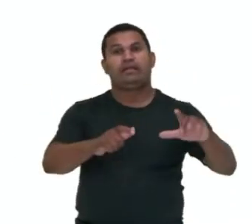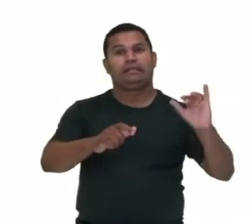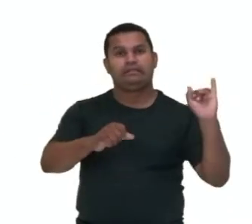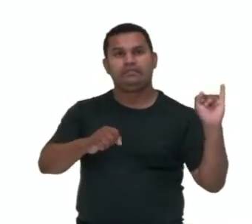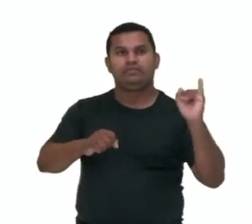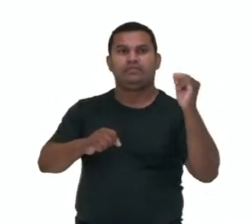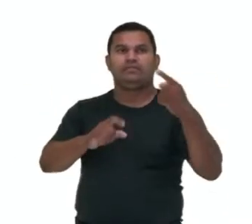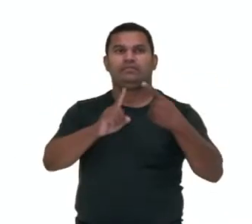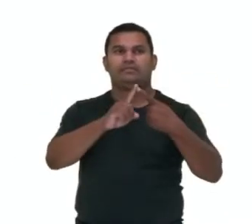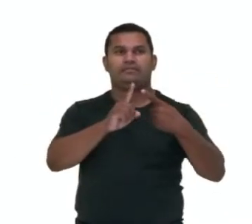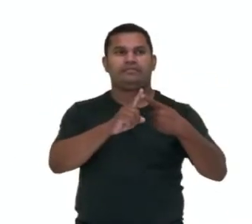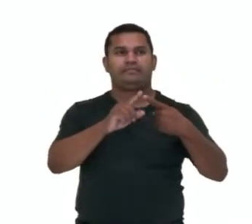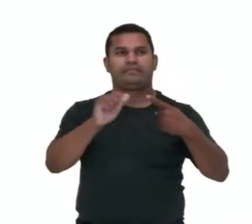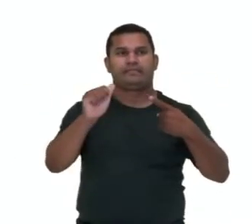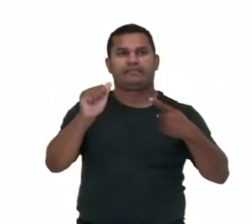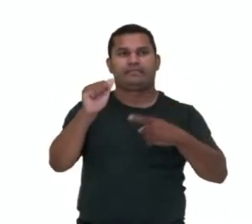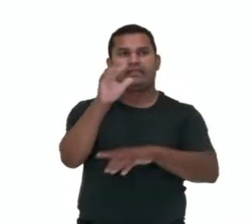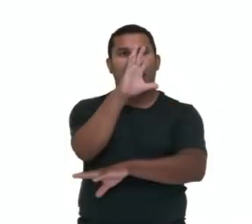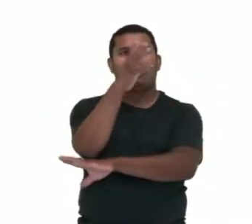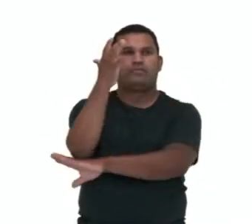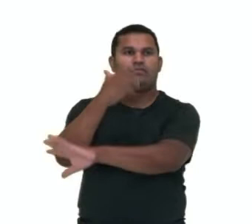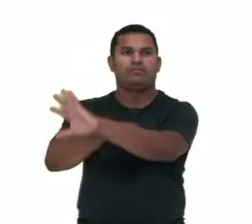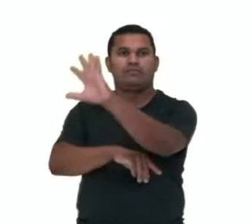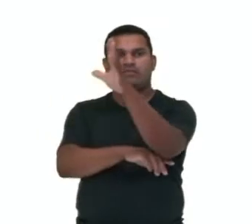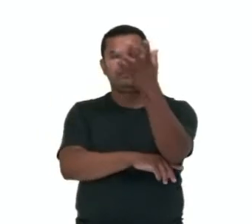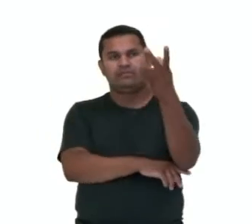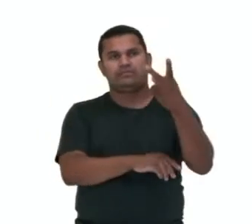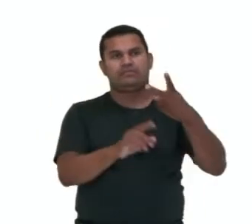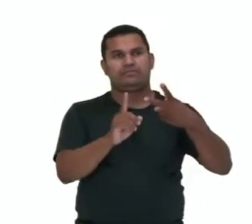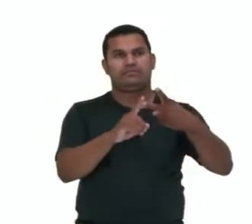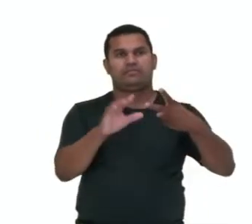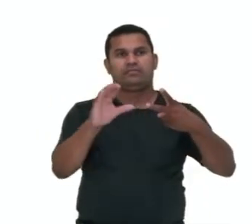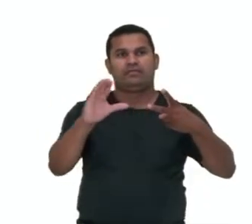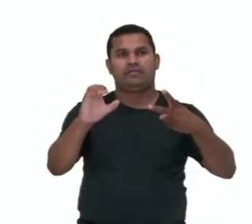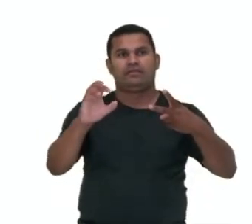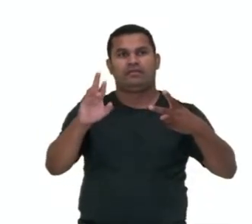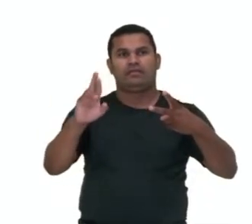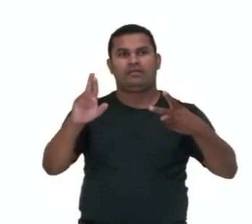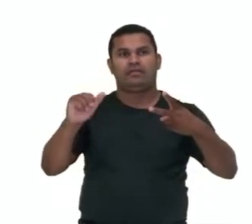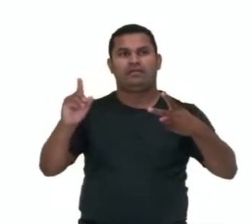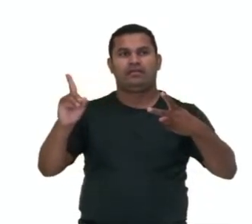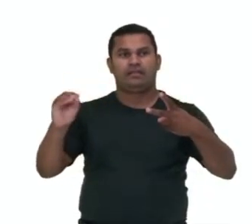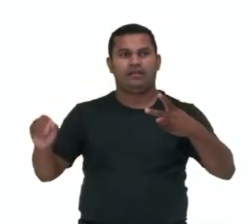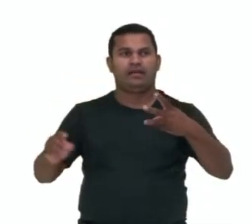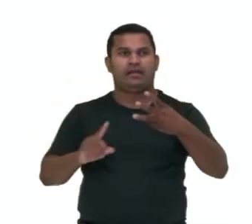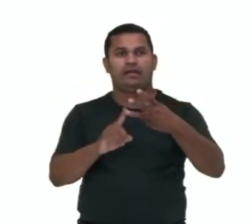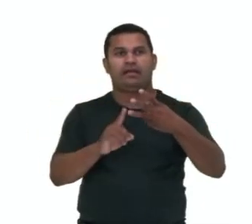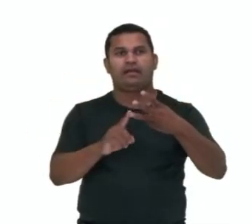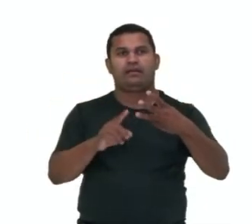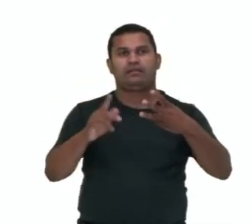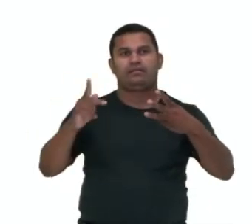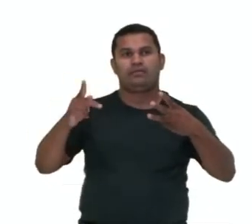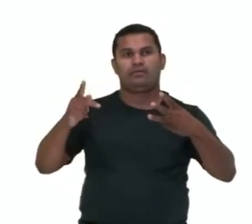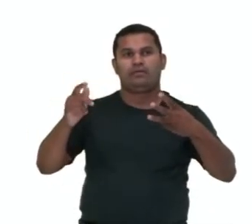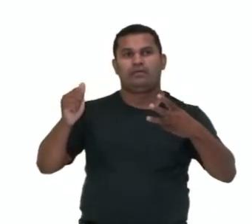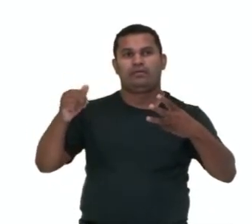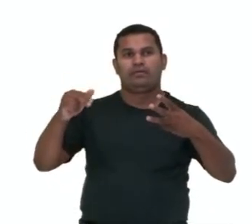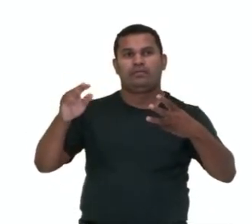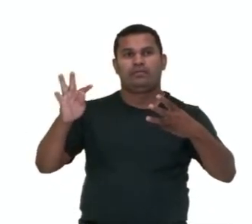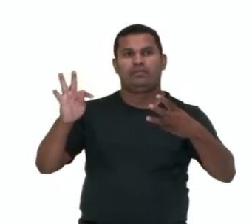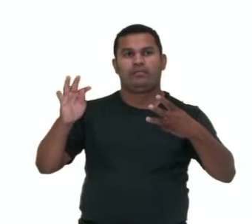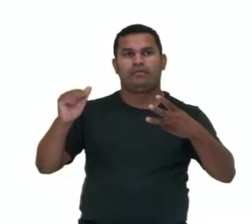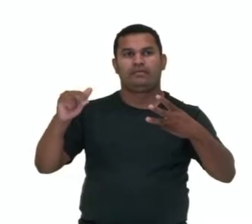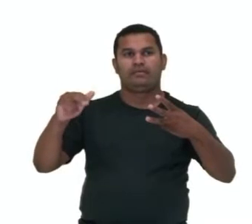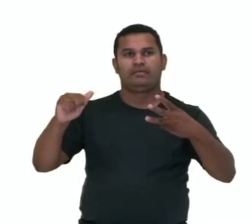Cerrado, o Pantanal, a Caatinga, a Amazônia Central, Serra